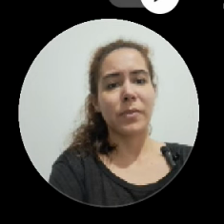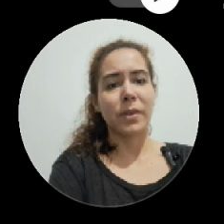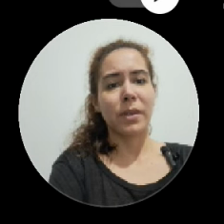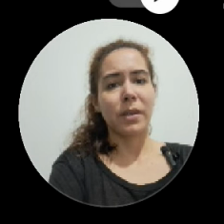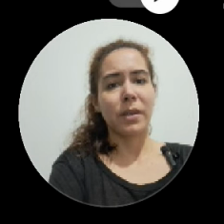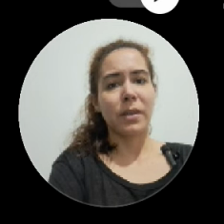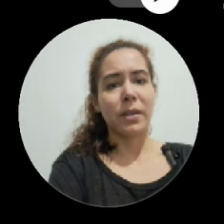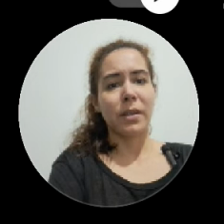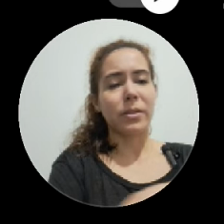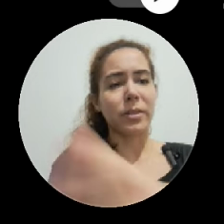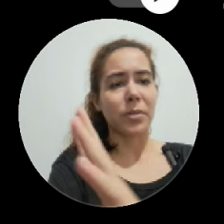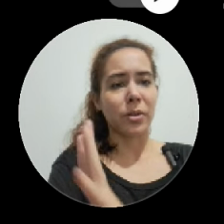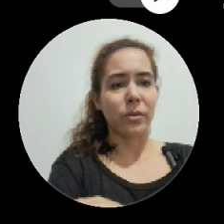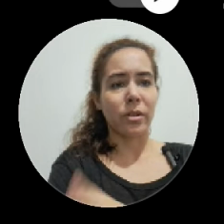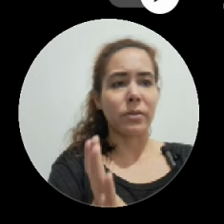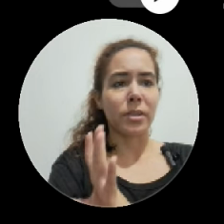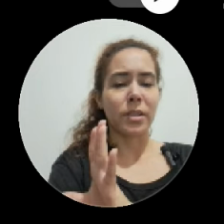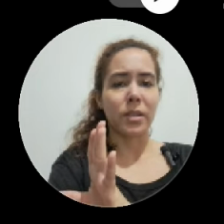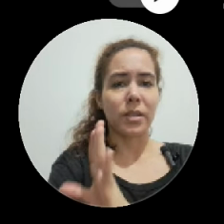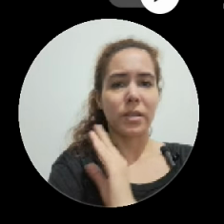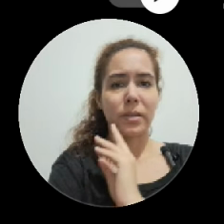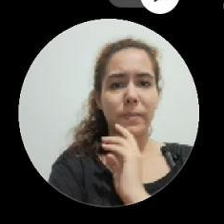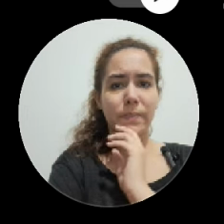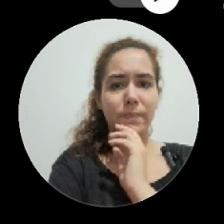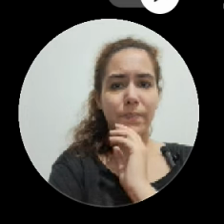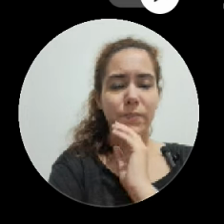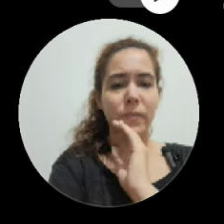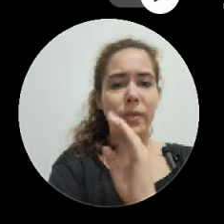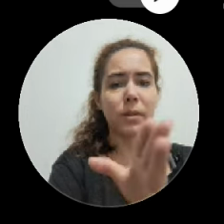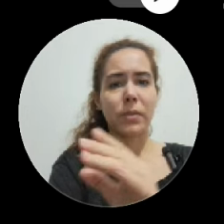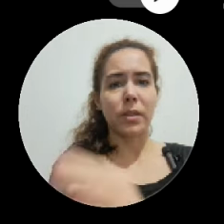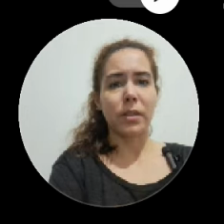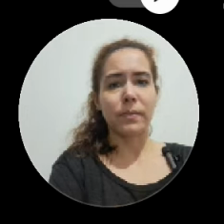preciso mostrar que a minha vida... Eu também concordo que...